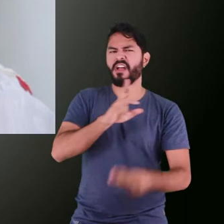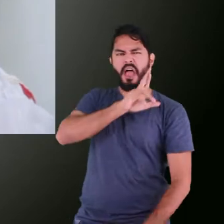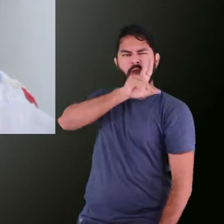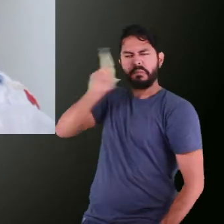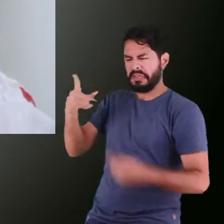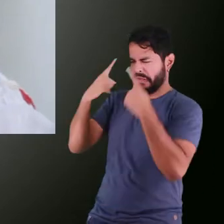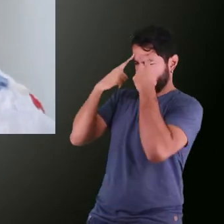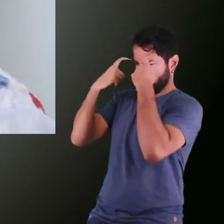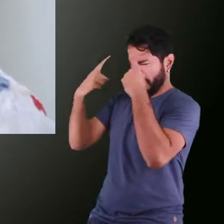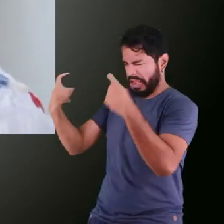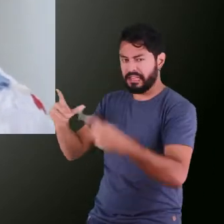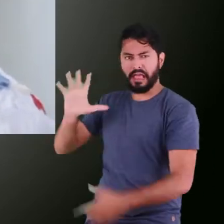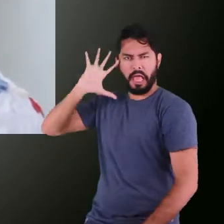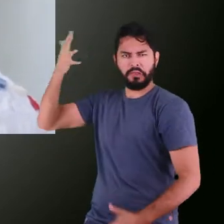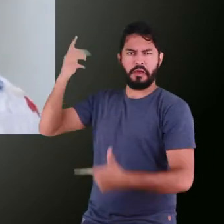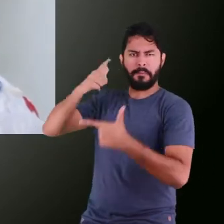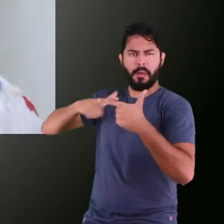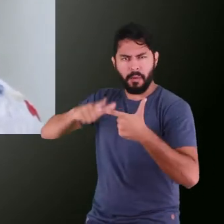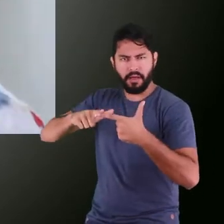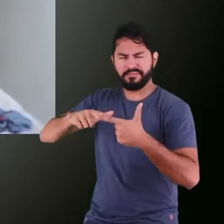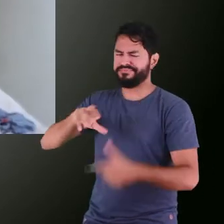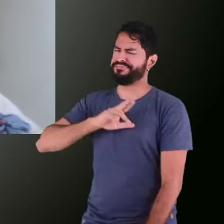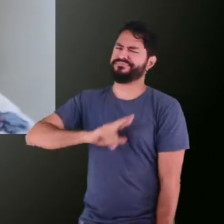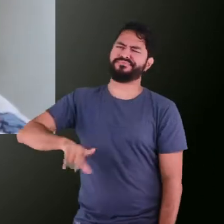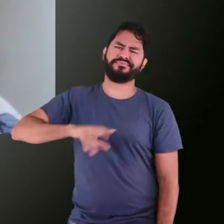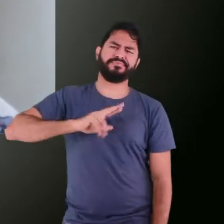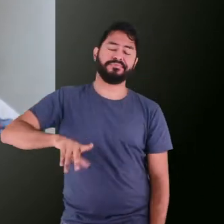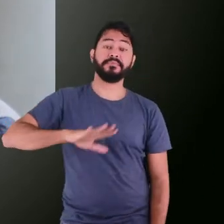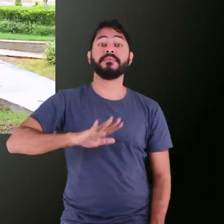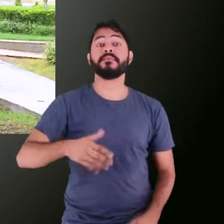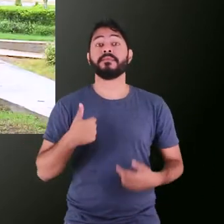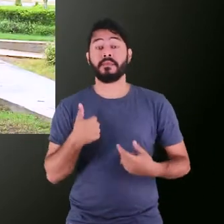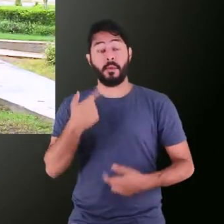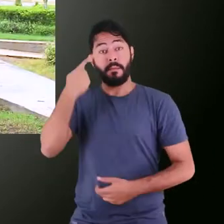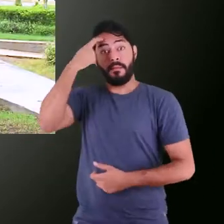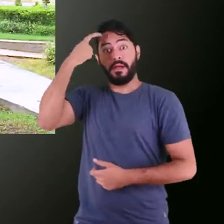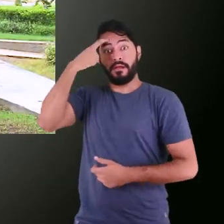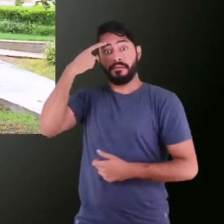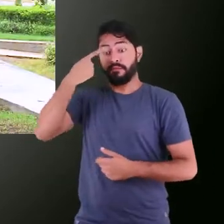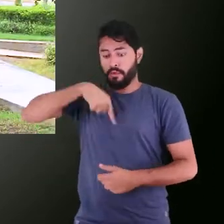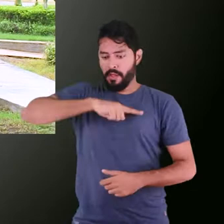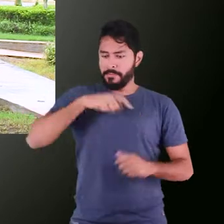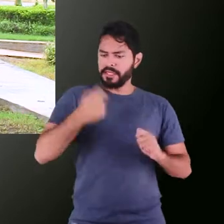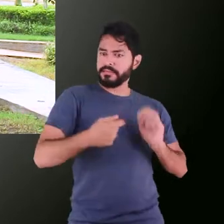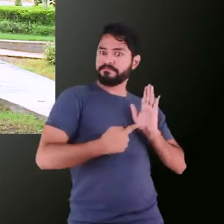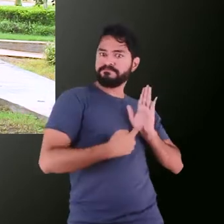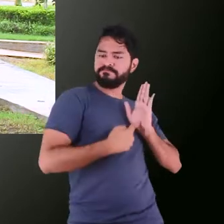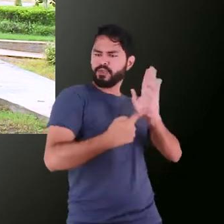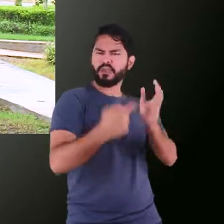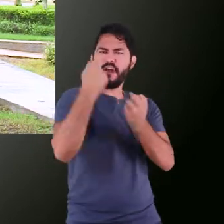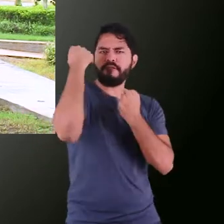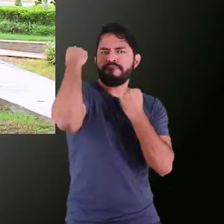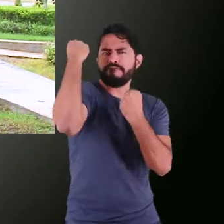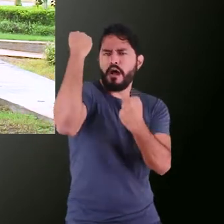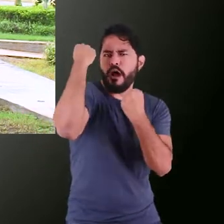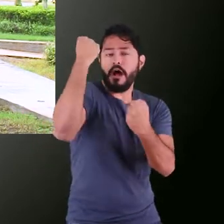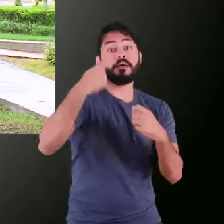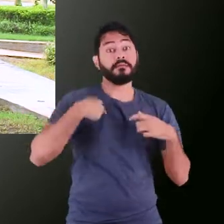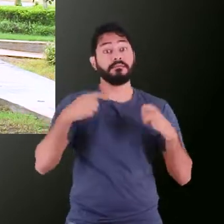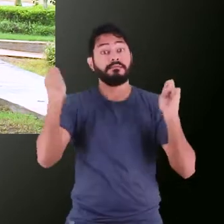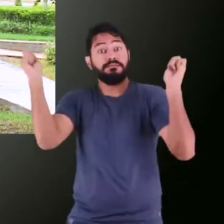que a violência é uma resposta, uma solução para os seus problemas, né? Eu penso que a gente precisa